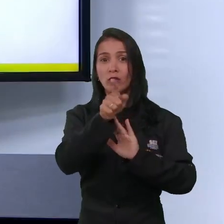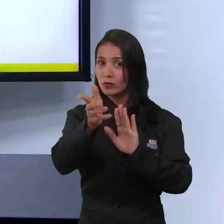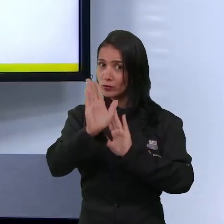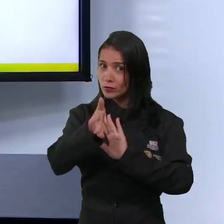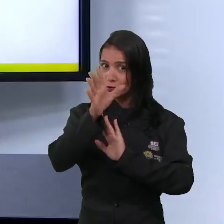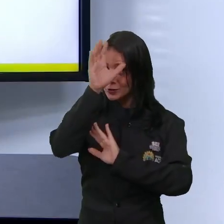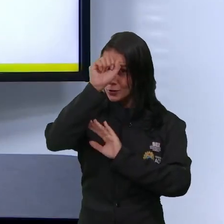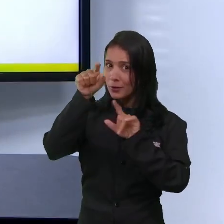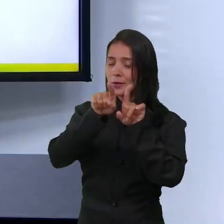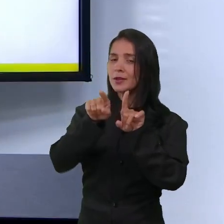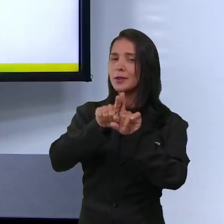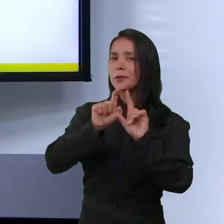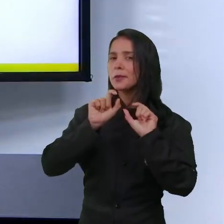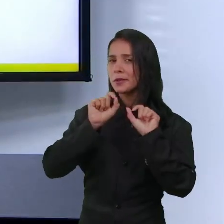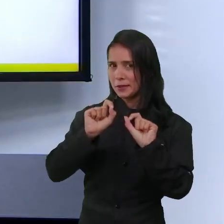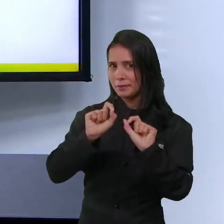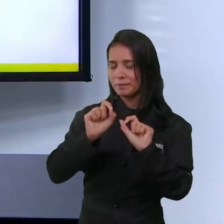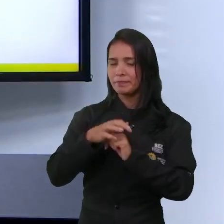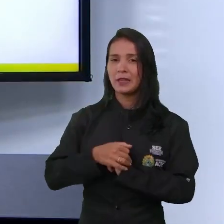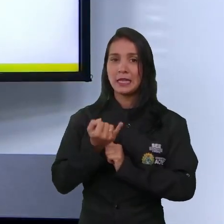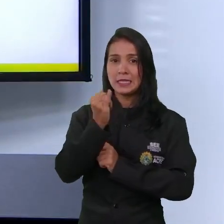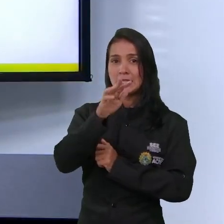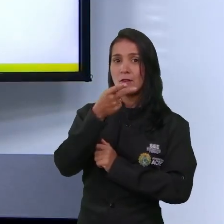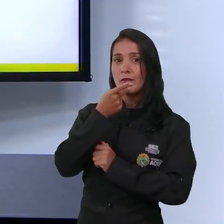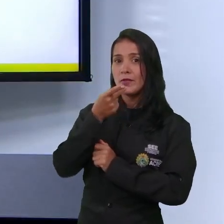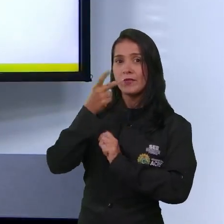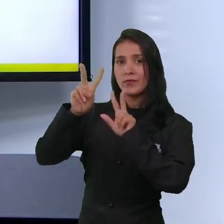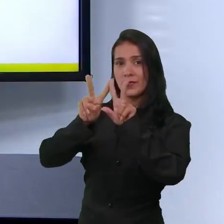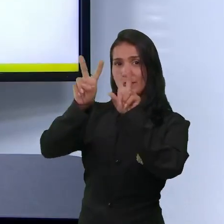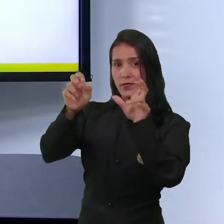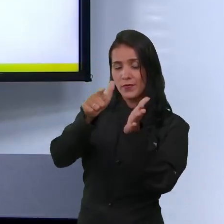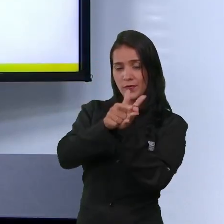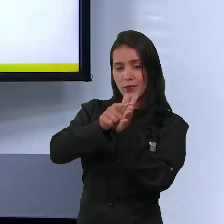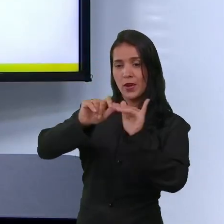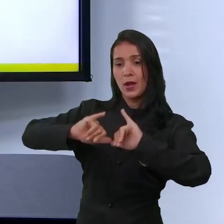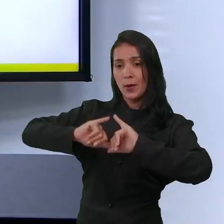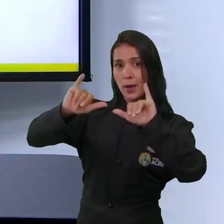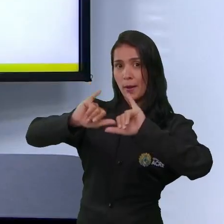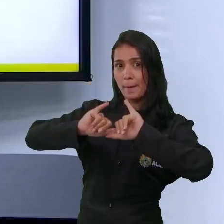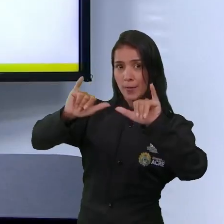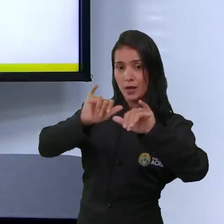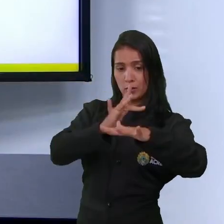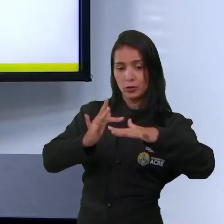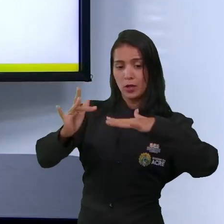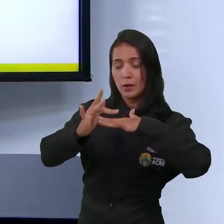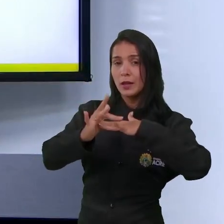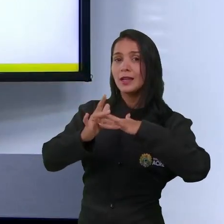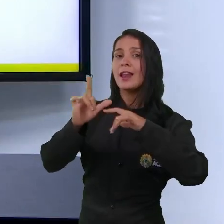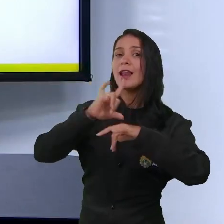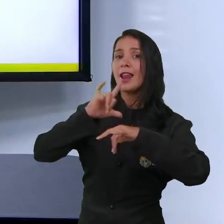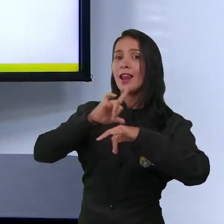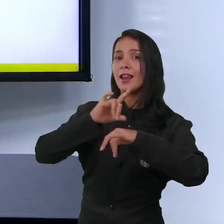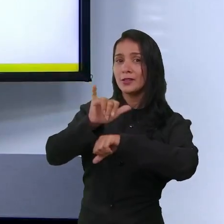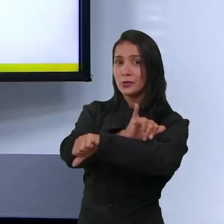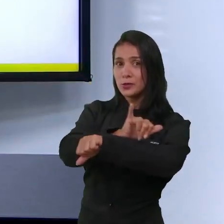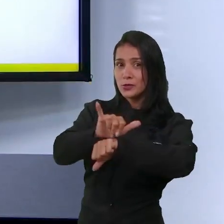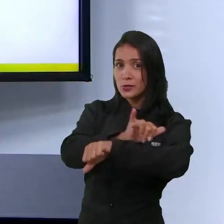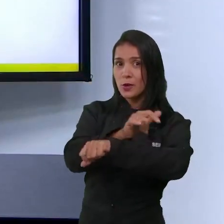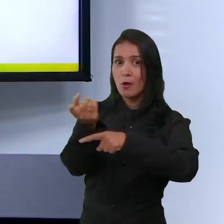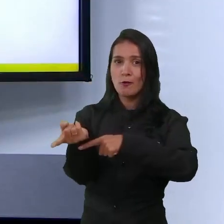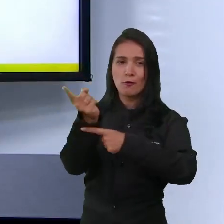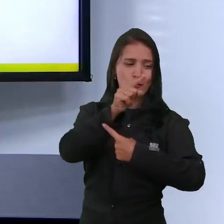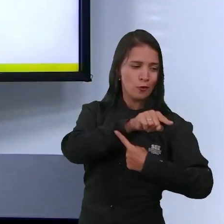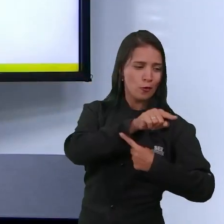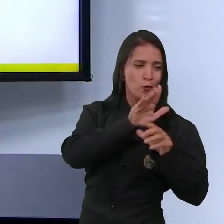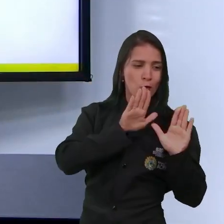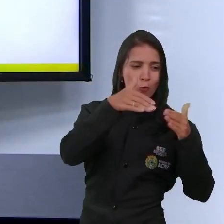que quando nós estamos falando desses gêneros jornalísticos midiáticos, nós temos recursos voltados também para a